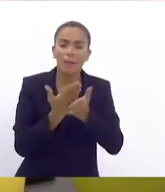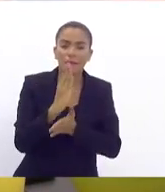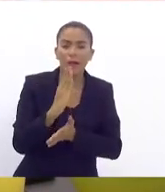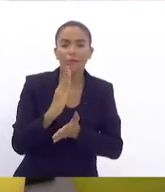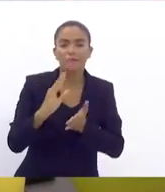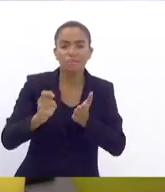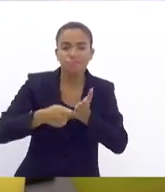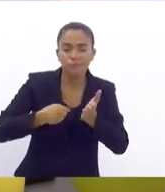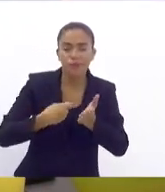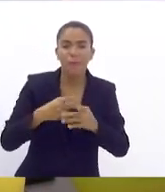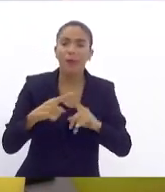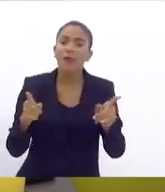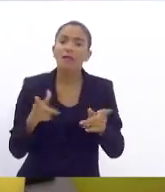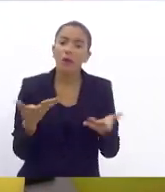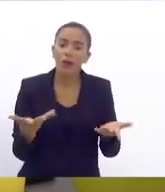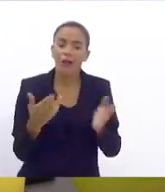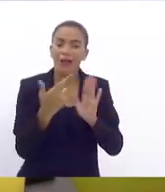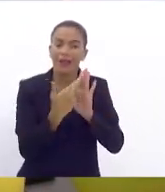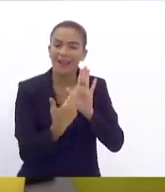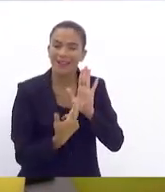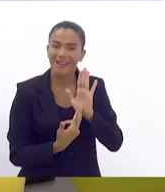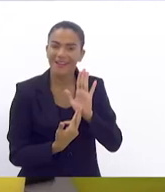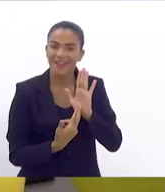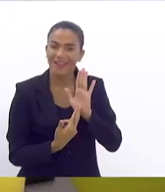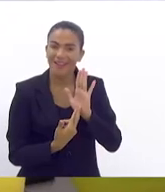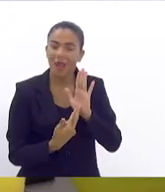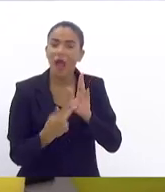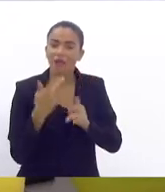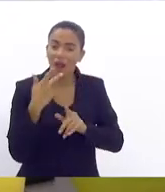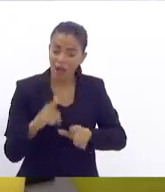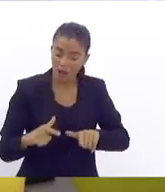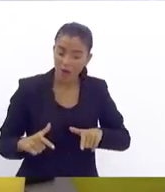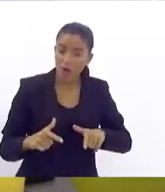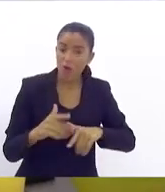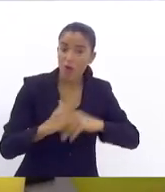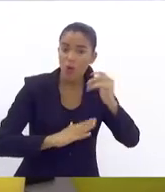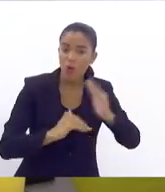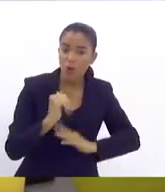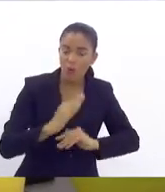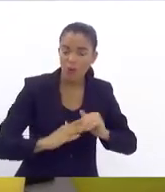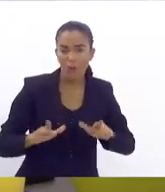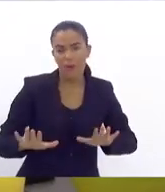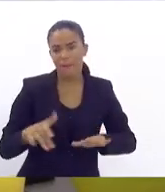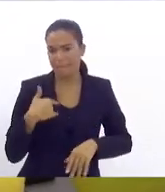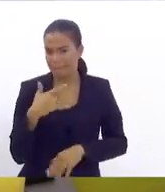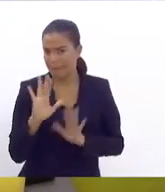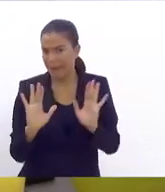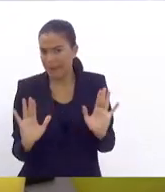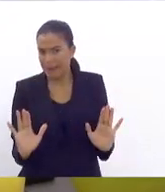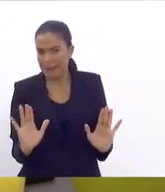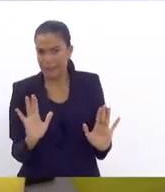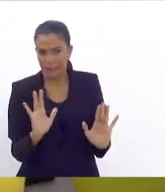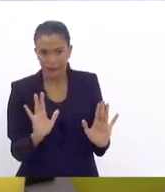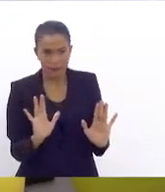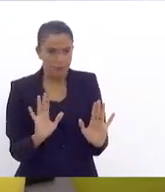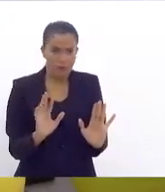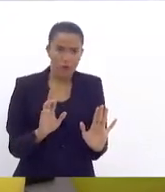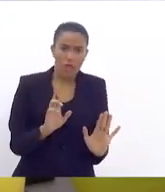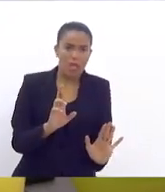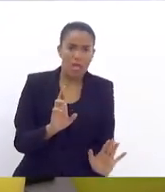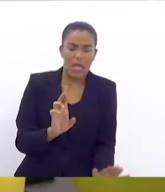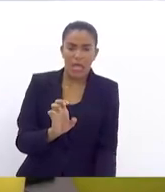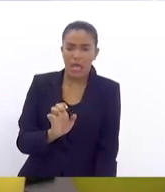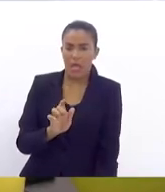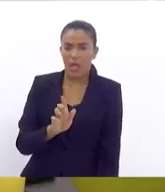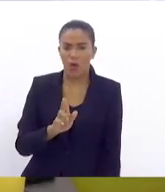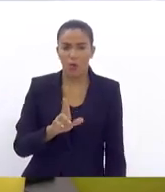essa história da regulamentação. Aí, quando você vai fazer o cumpra-se, o pessoal fala, mas peraí, não foi regulamentada ainda, então não está